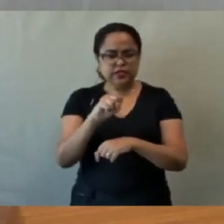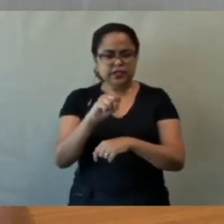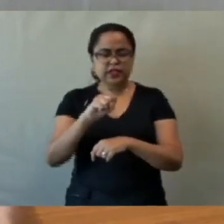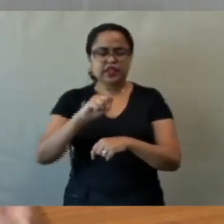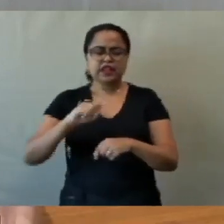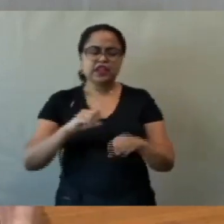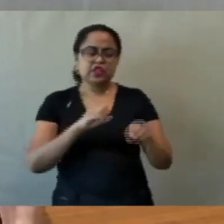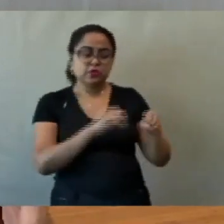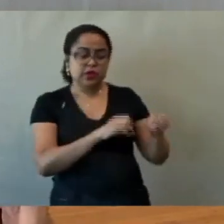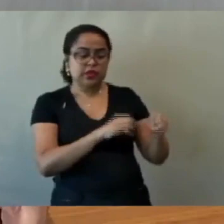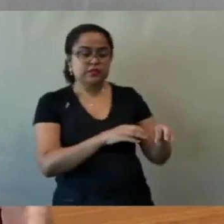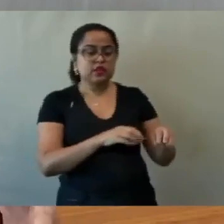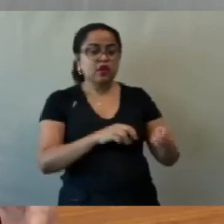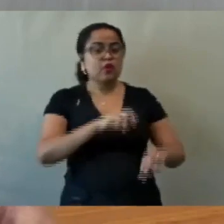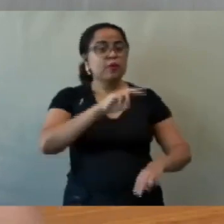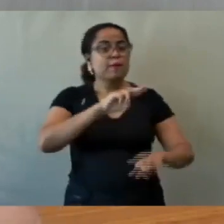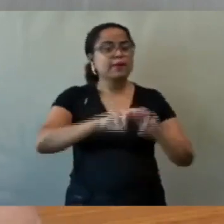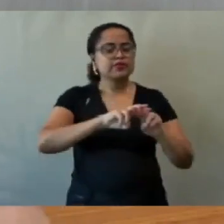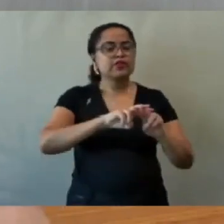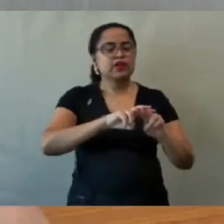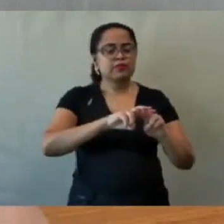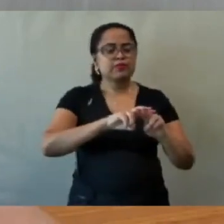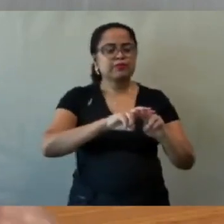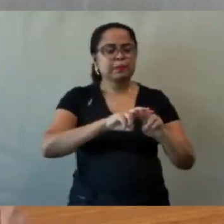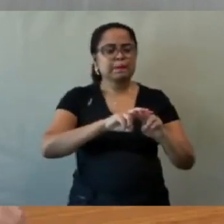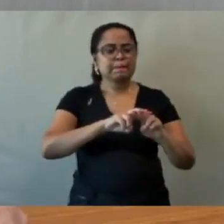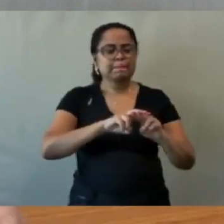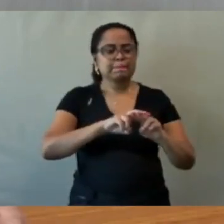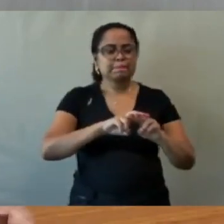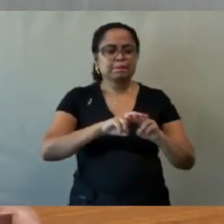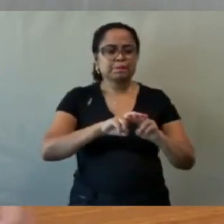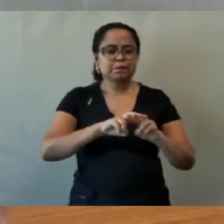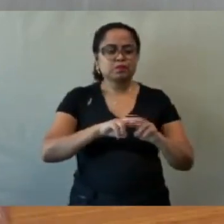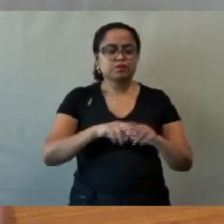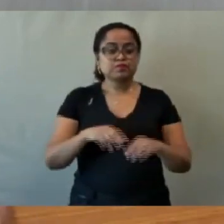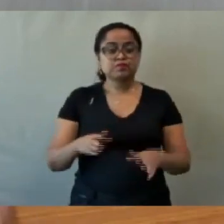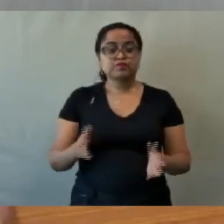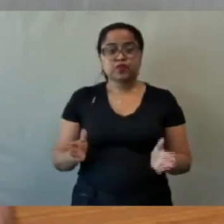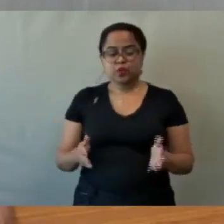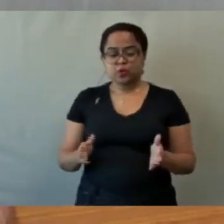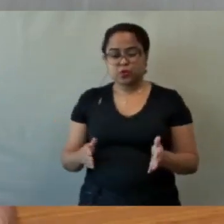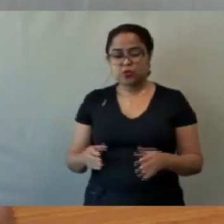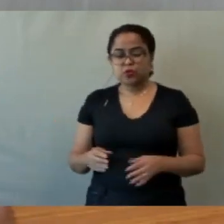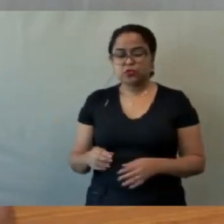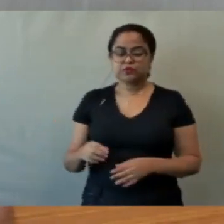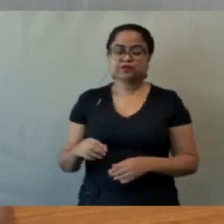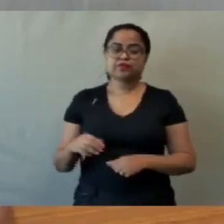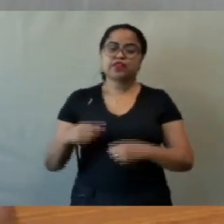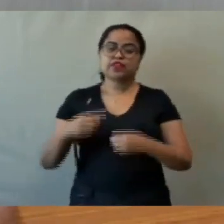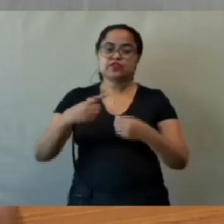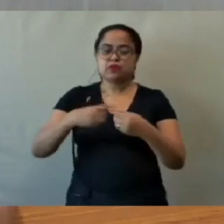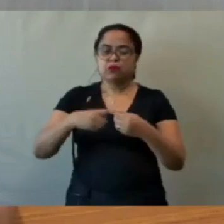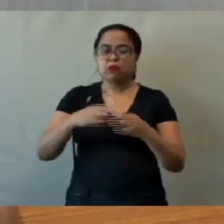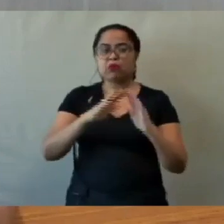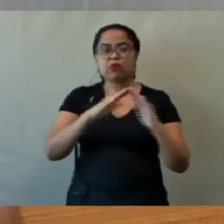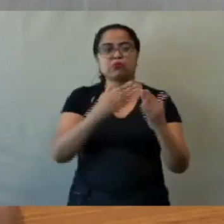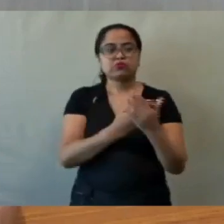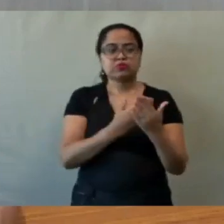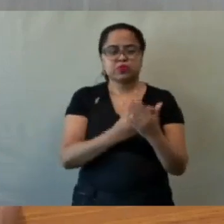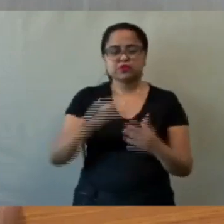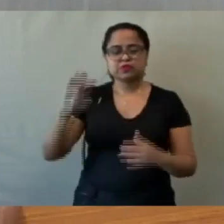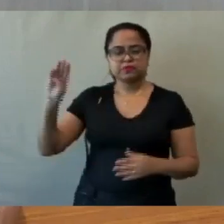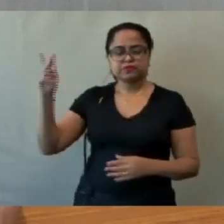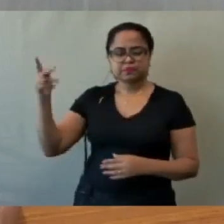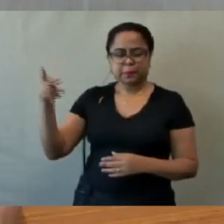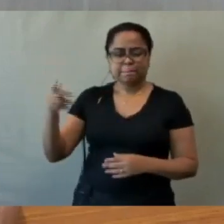Agora vou dizer, né, da minha função hoje na Escola Municipal de Belo Horizonte. Eu sou auxiliar